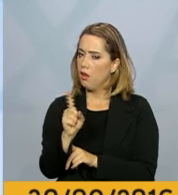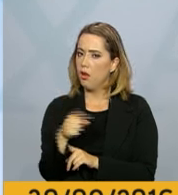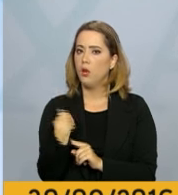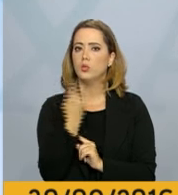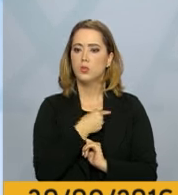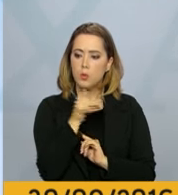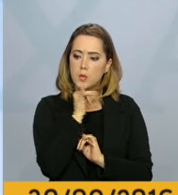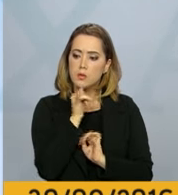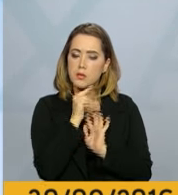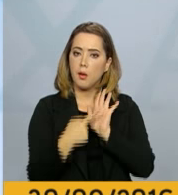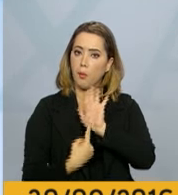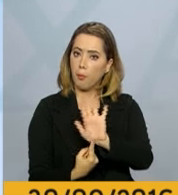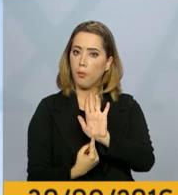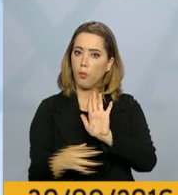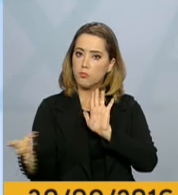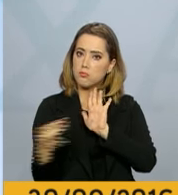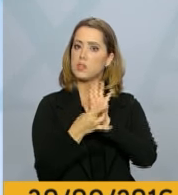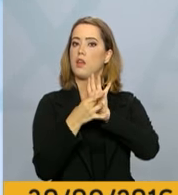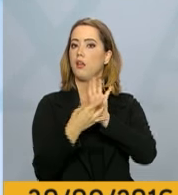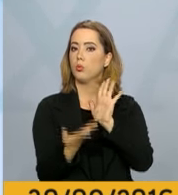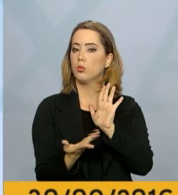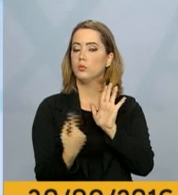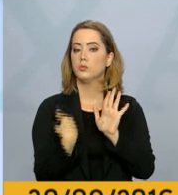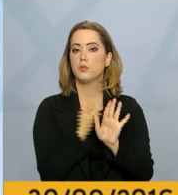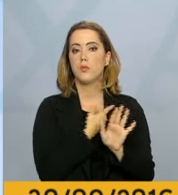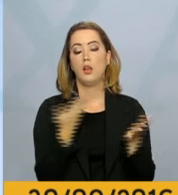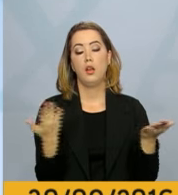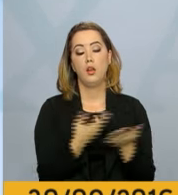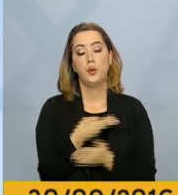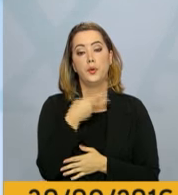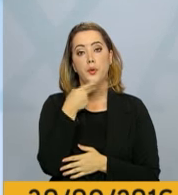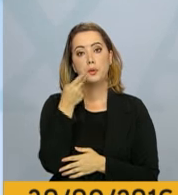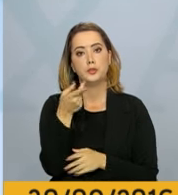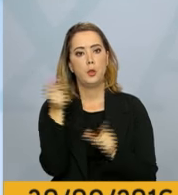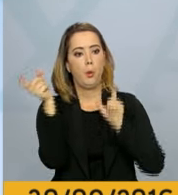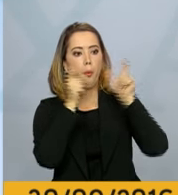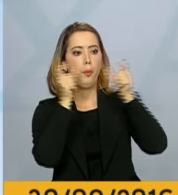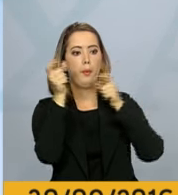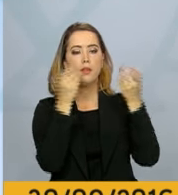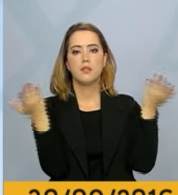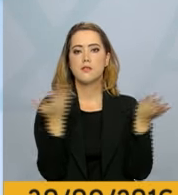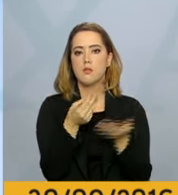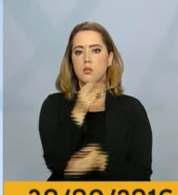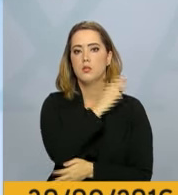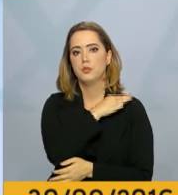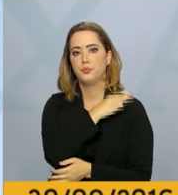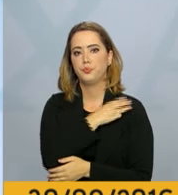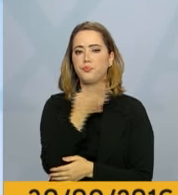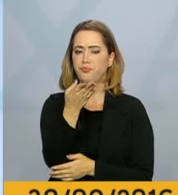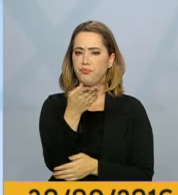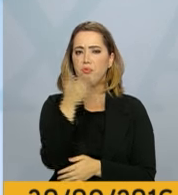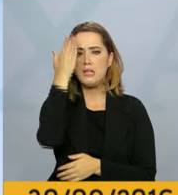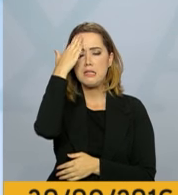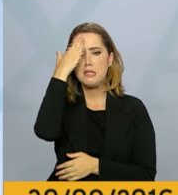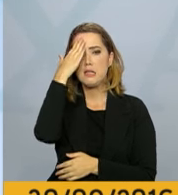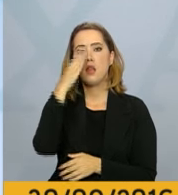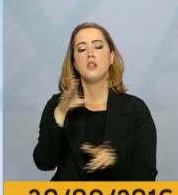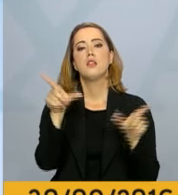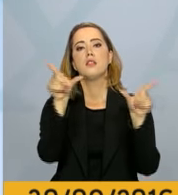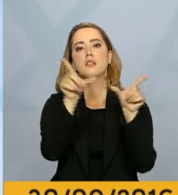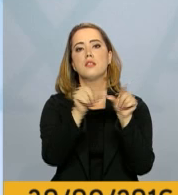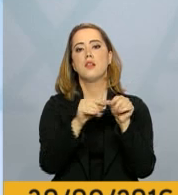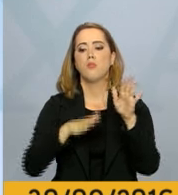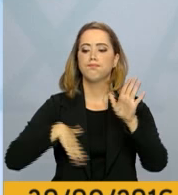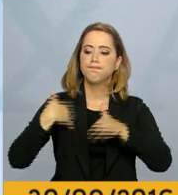convenhamos, se voltou para o ensino médio, né? O senhor sabe que o índice de desenvolvimento do ensino médio no Brasil, do ensino